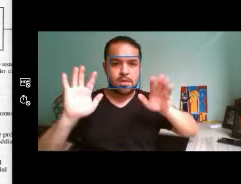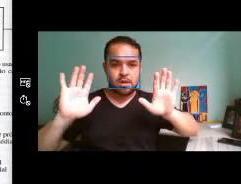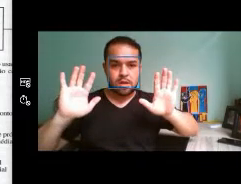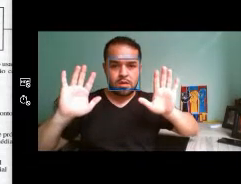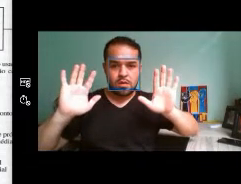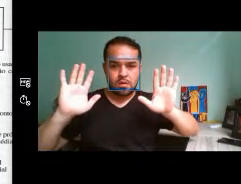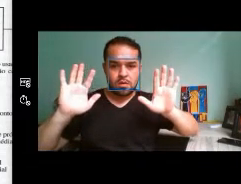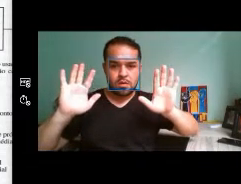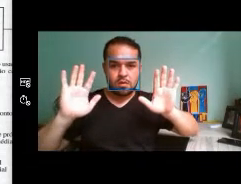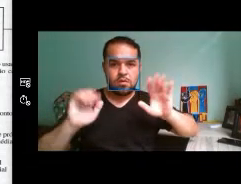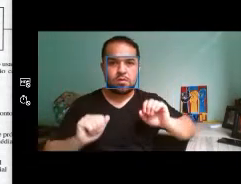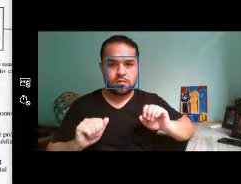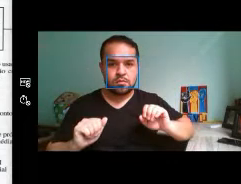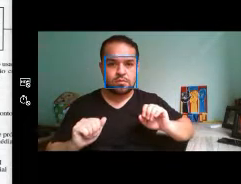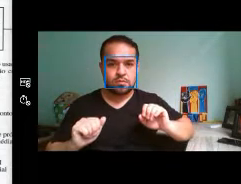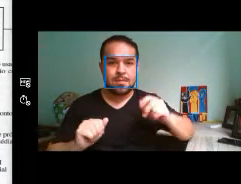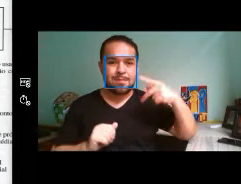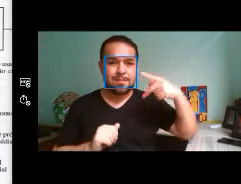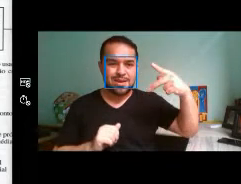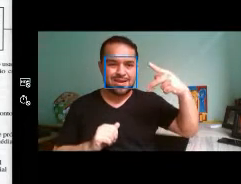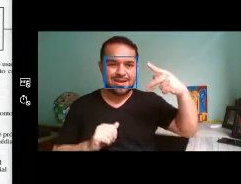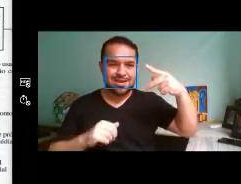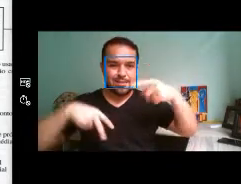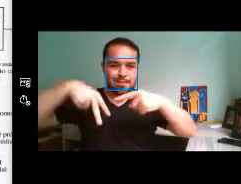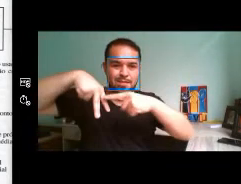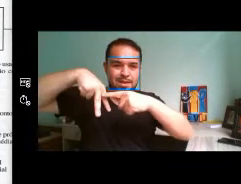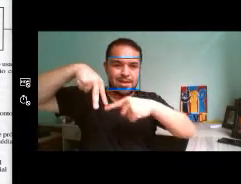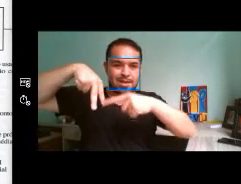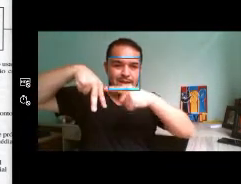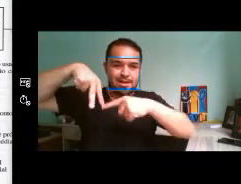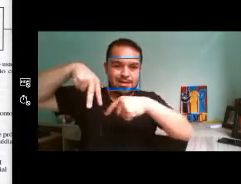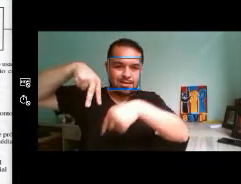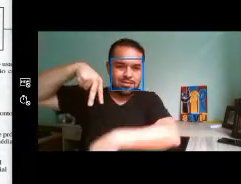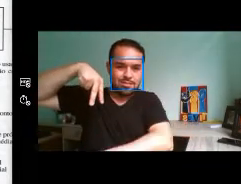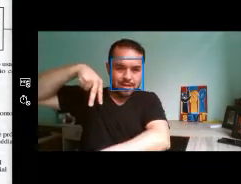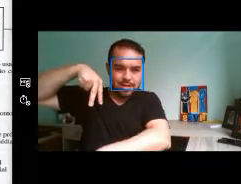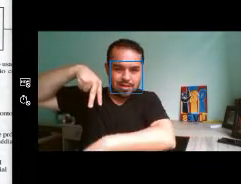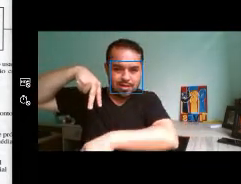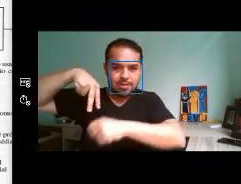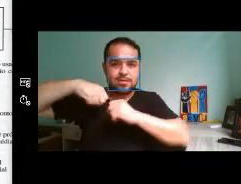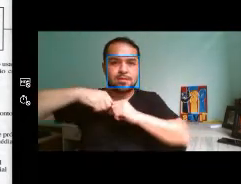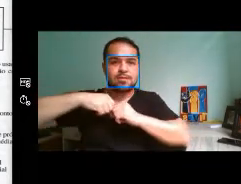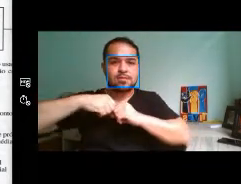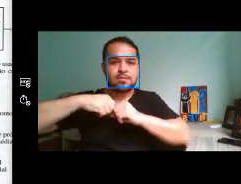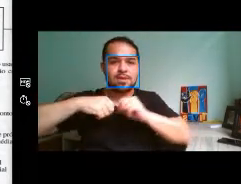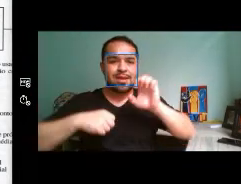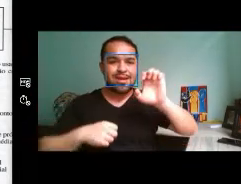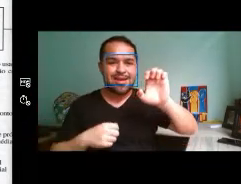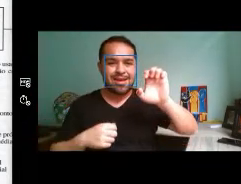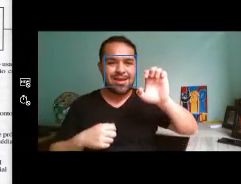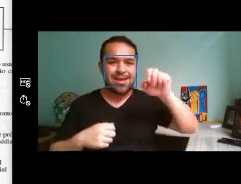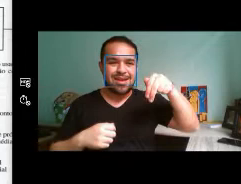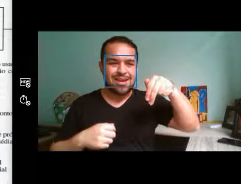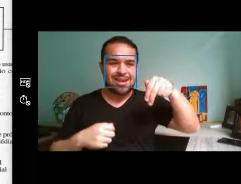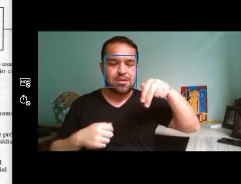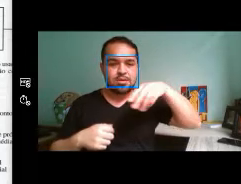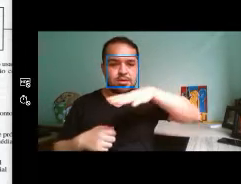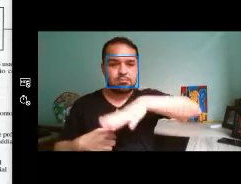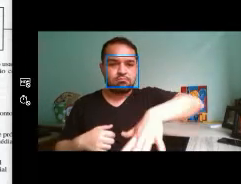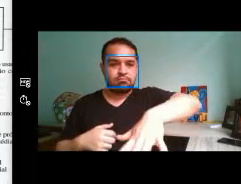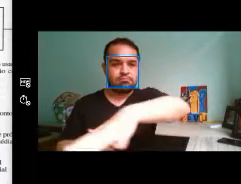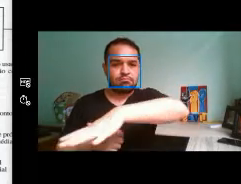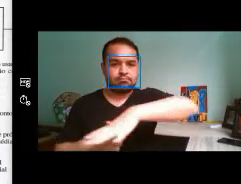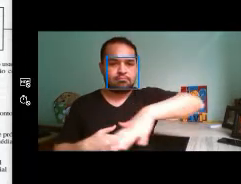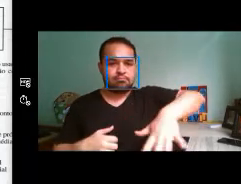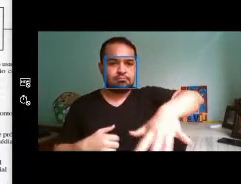B. Dentro do braço, os sublocais. Para mãos, M. Para pernas, P. Para o espaço neutro, é N.